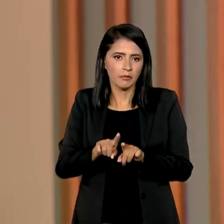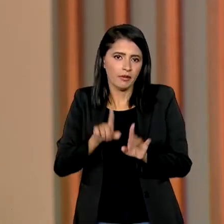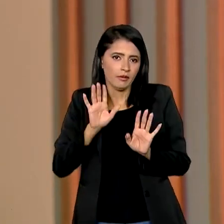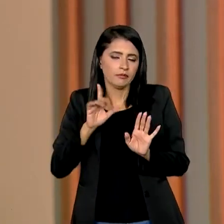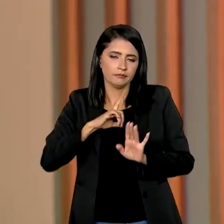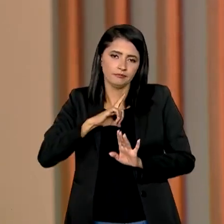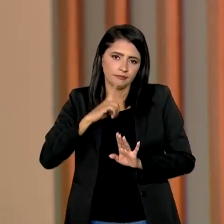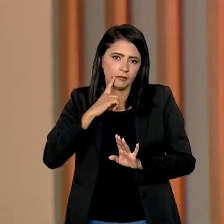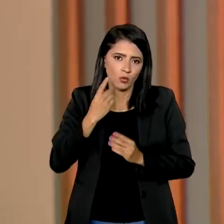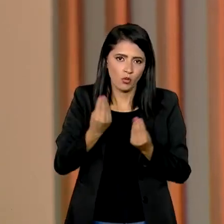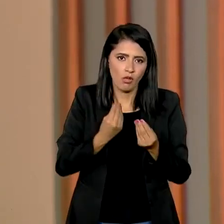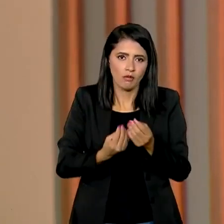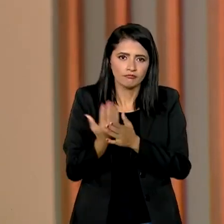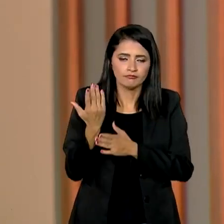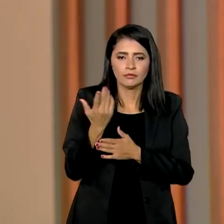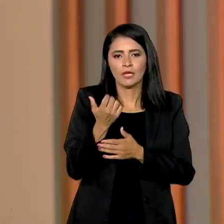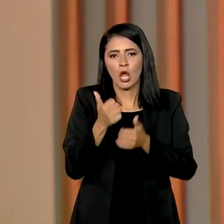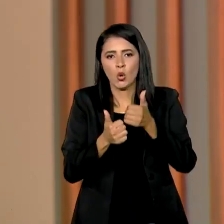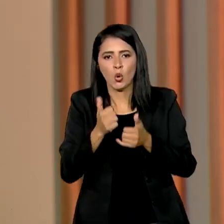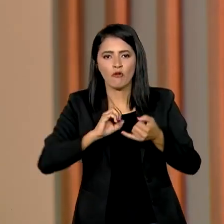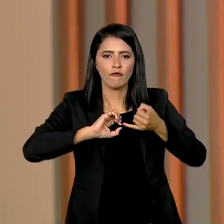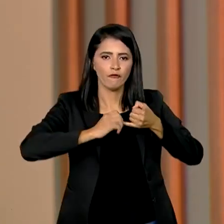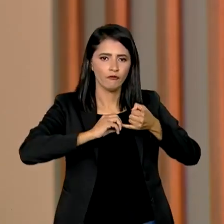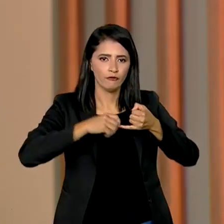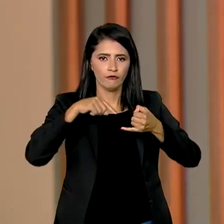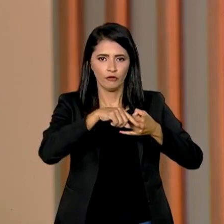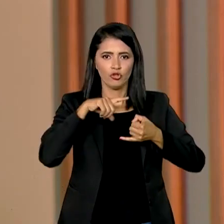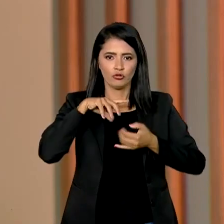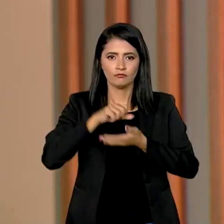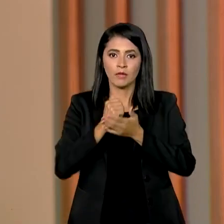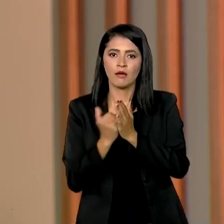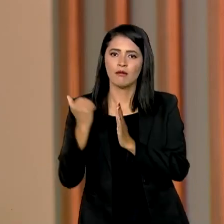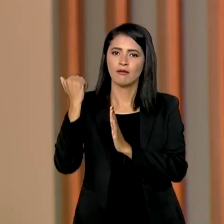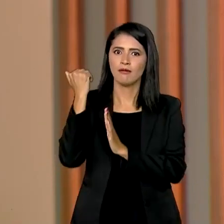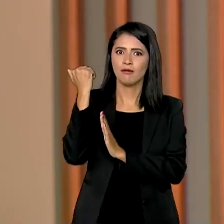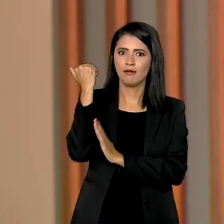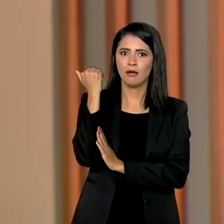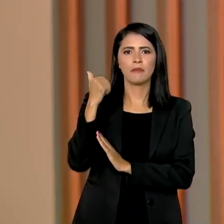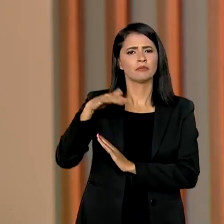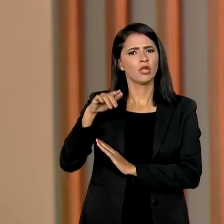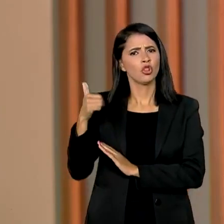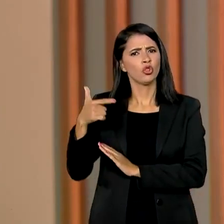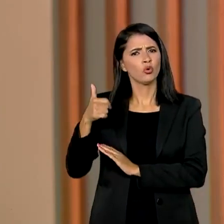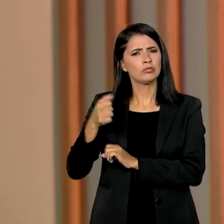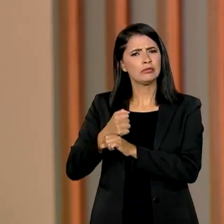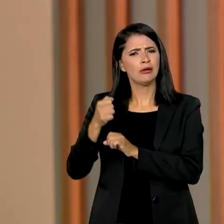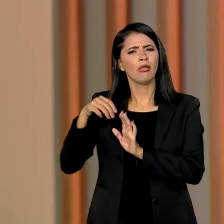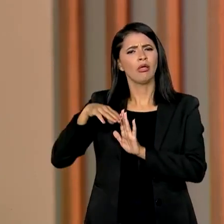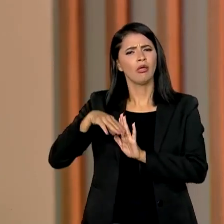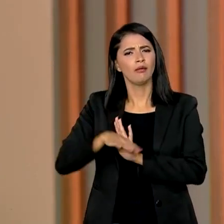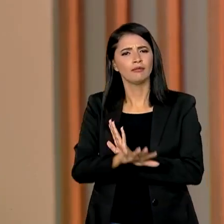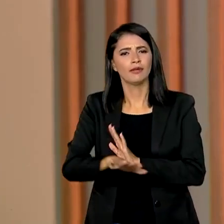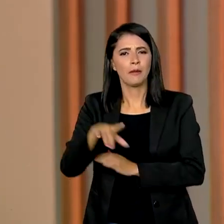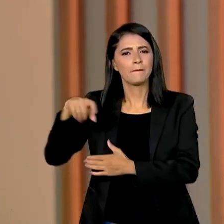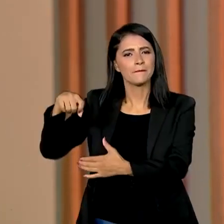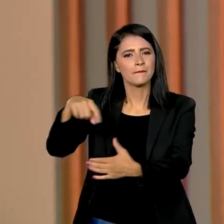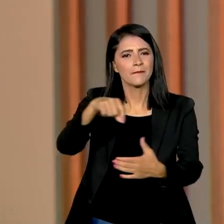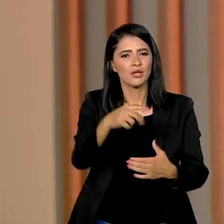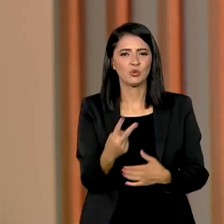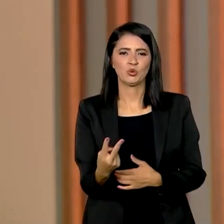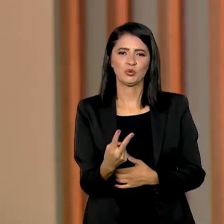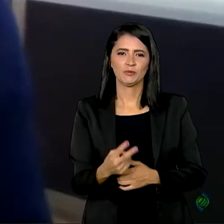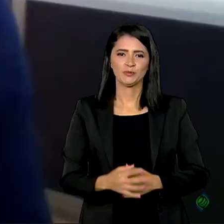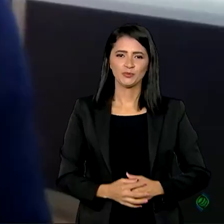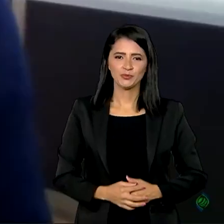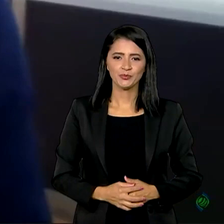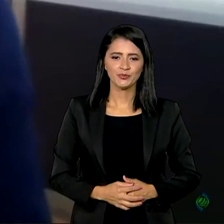a produção de alimentos como arroz e feijão registraram alta depois de 12 anos de diminuição na área plantada dos dois